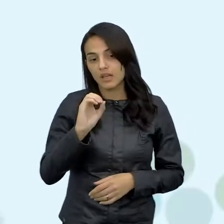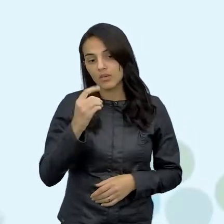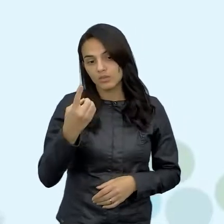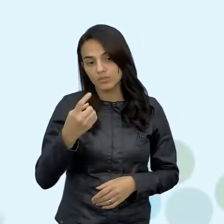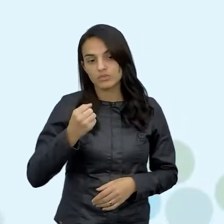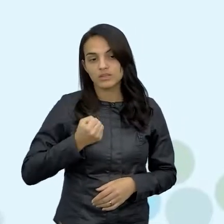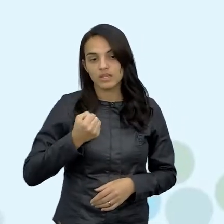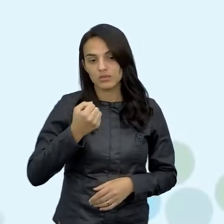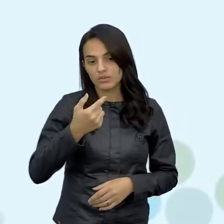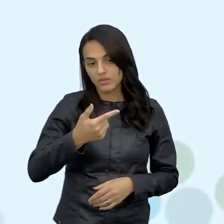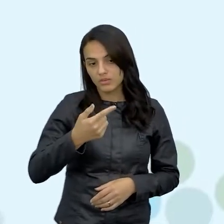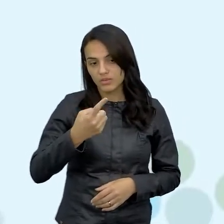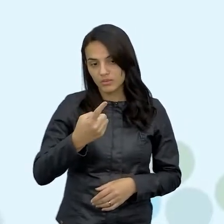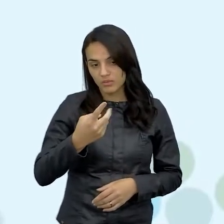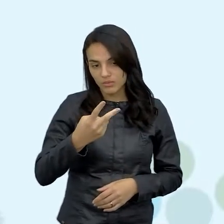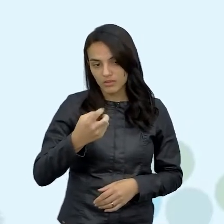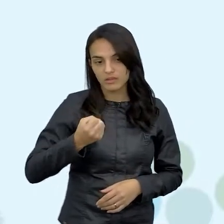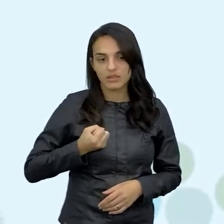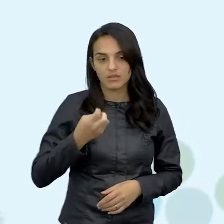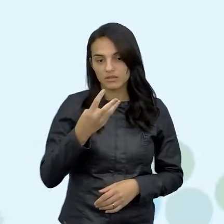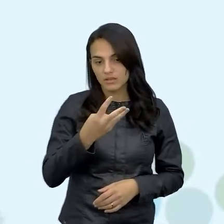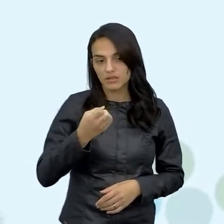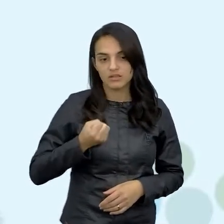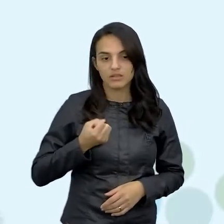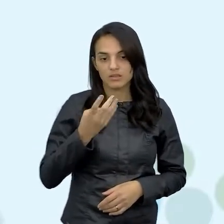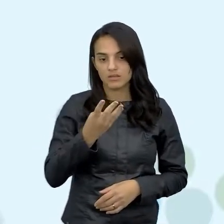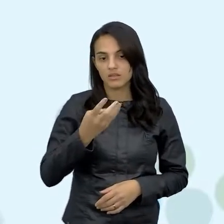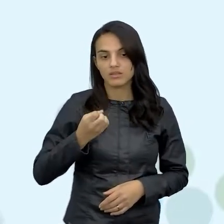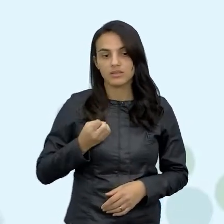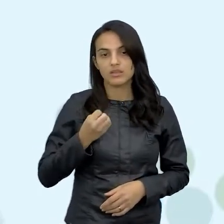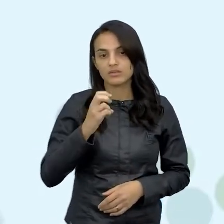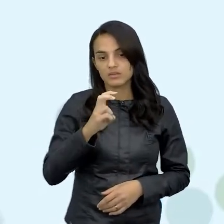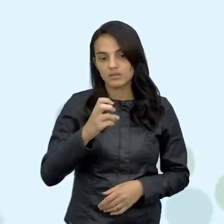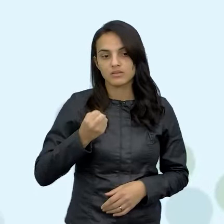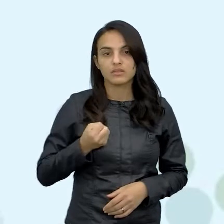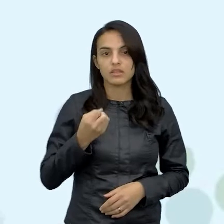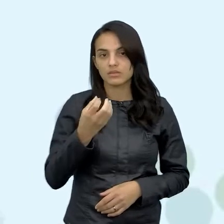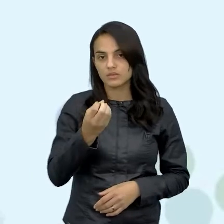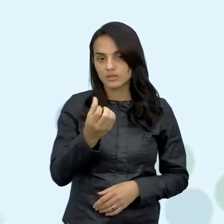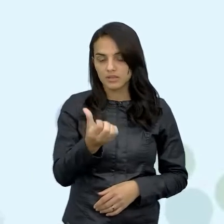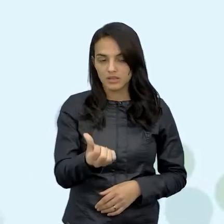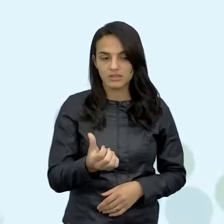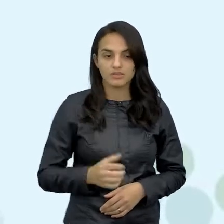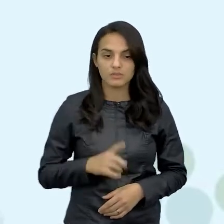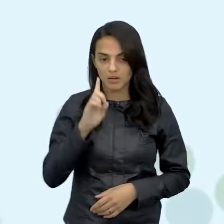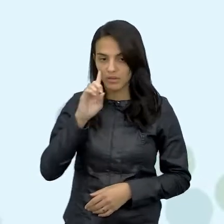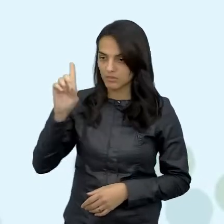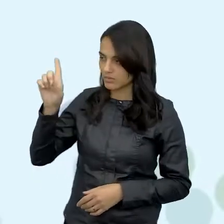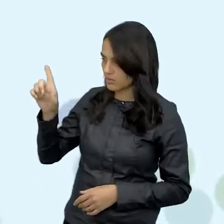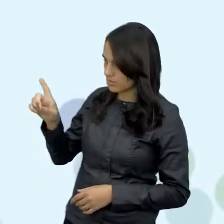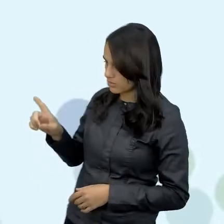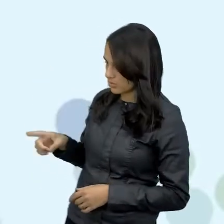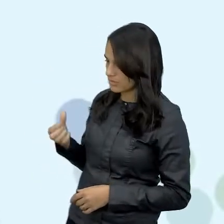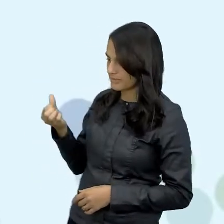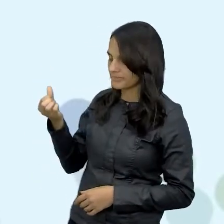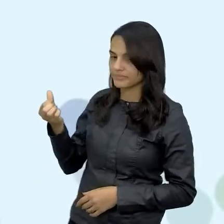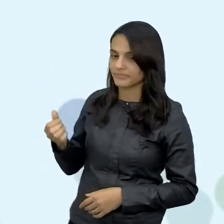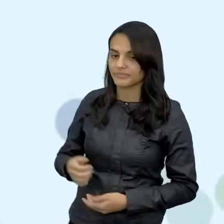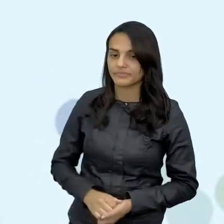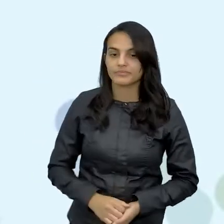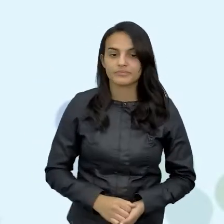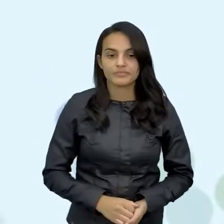02, 03, 04, 05 e 06. E eu sempre gosto de lembrar